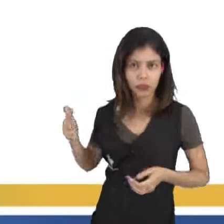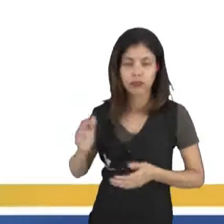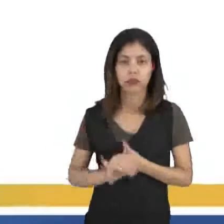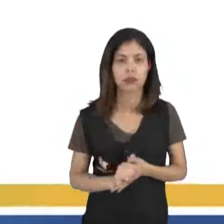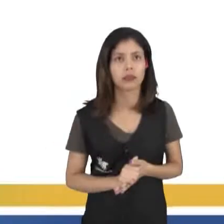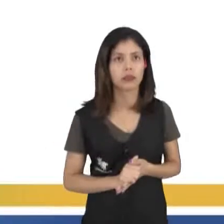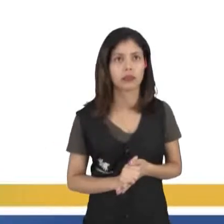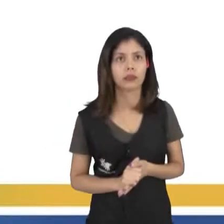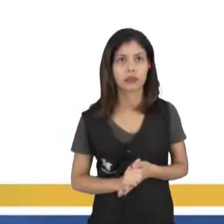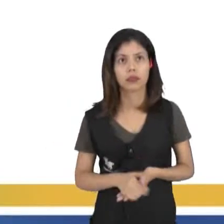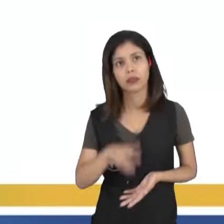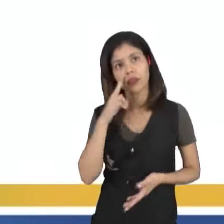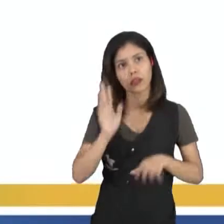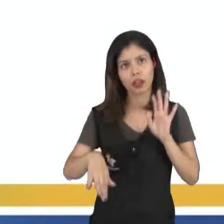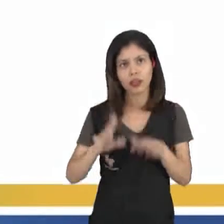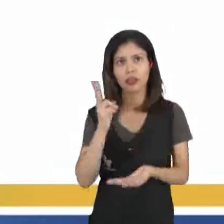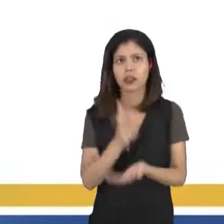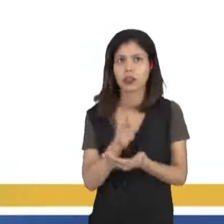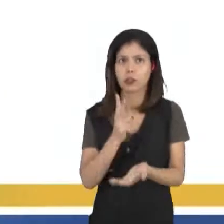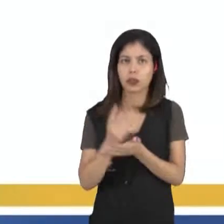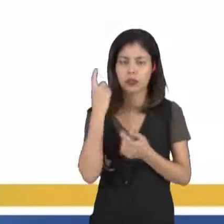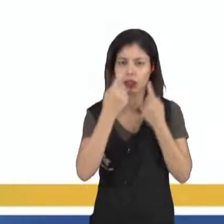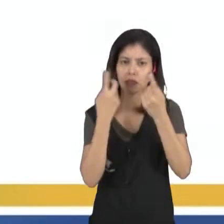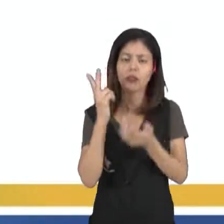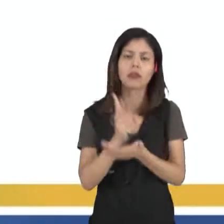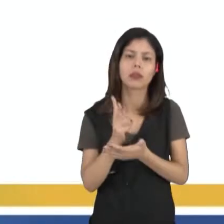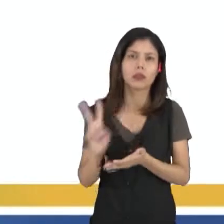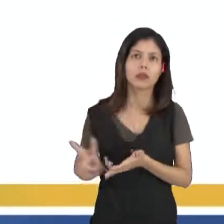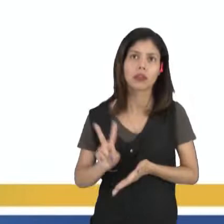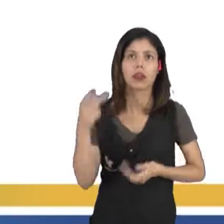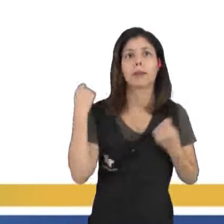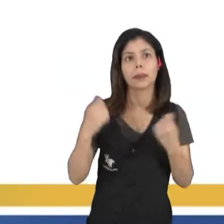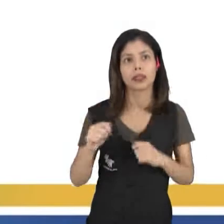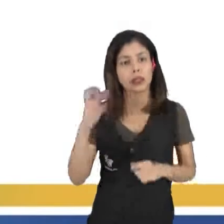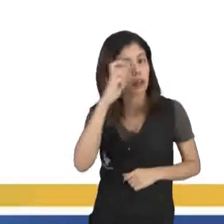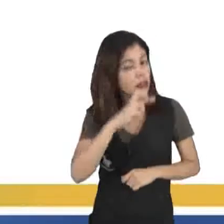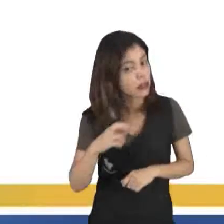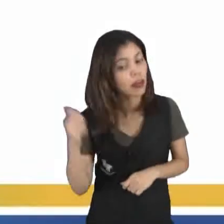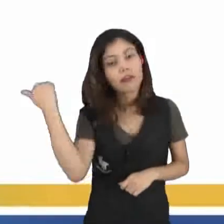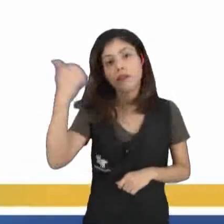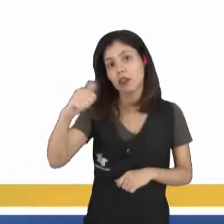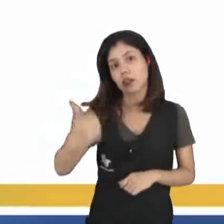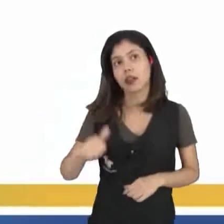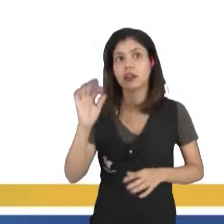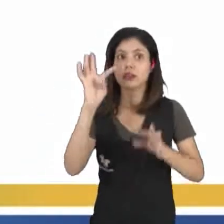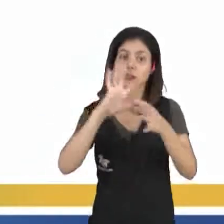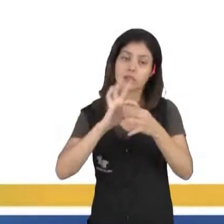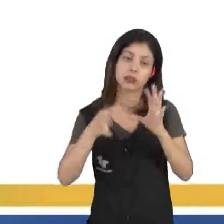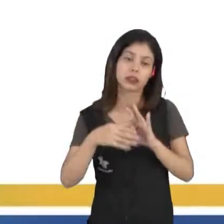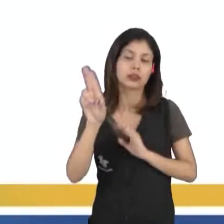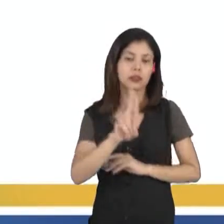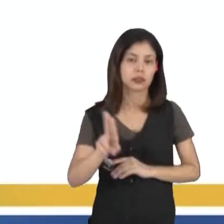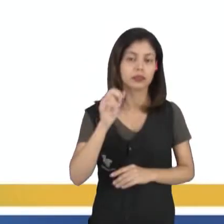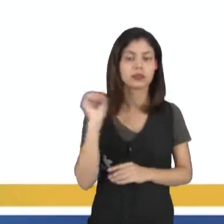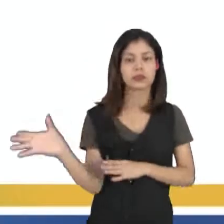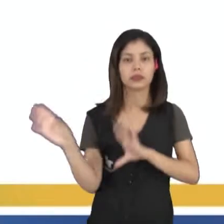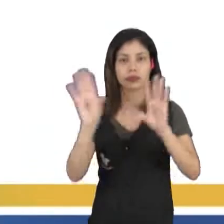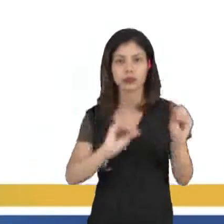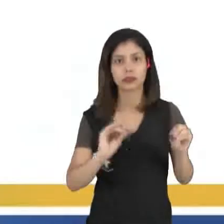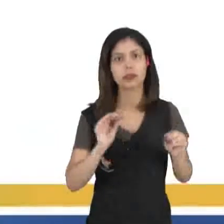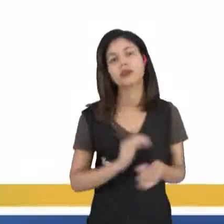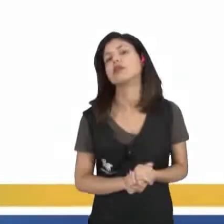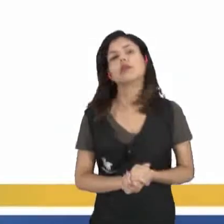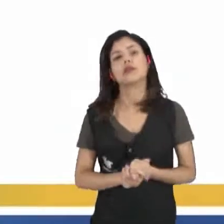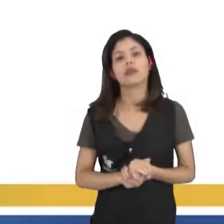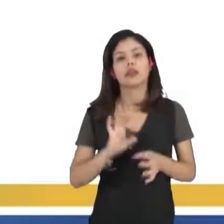discutindo. Note que nem sempre a palavra expressa o mesmo valor, é preciso avaliar o contexto de uso, tá bom? Trazendo aqui de